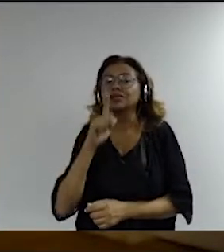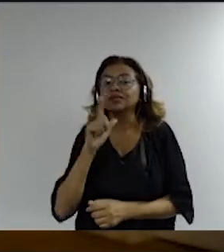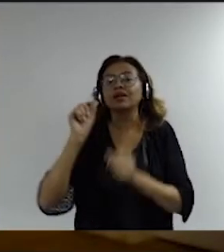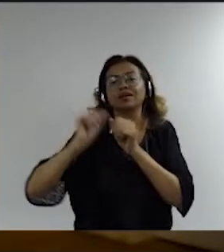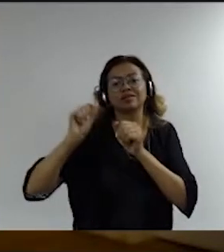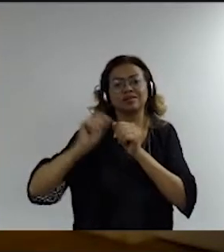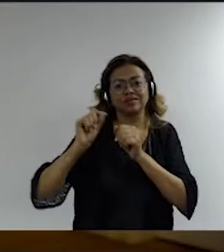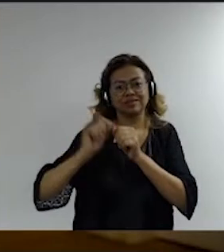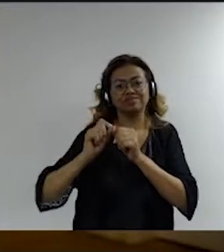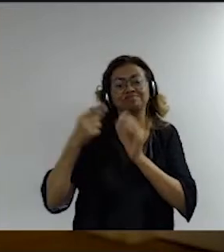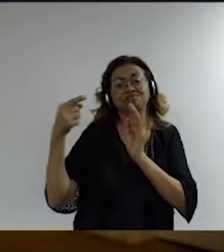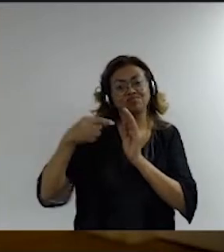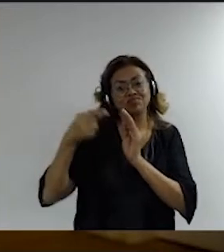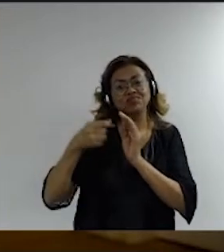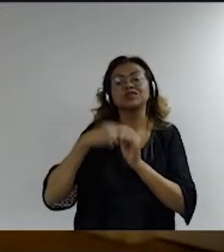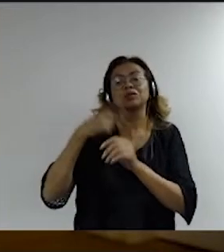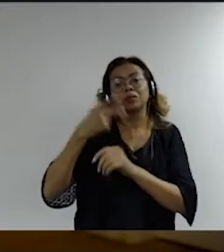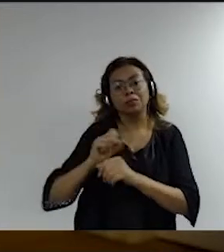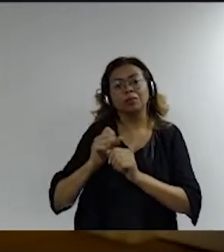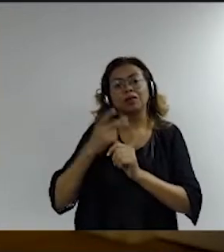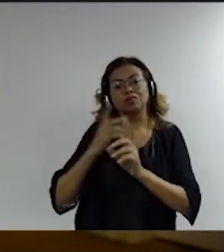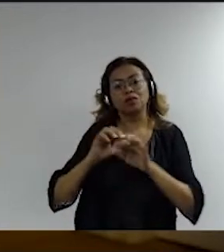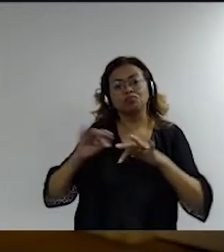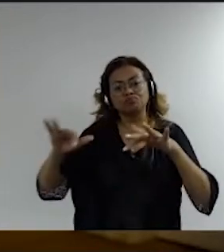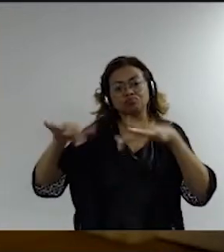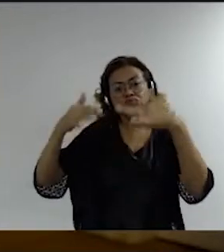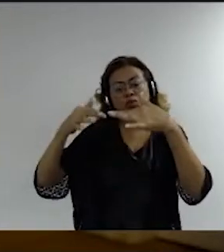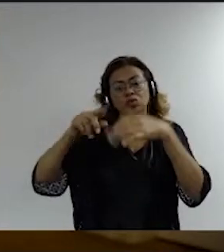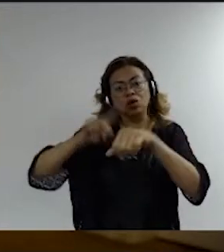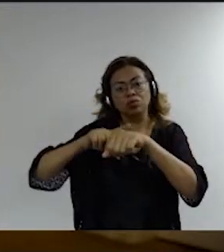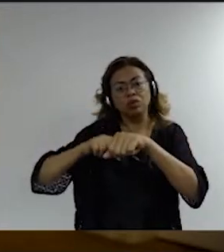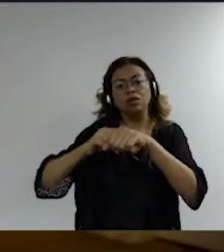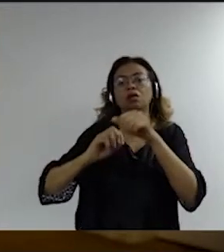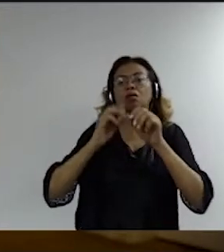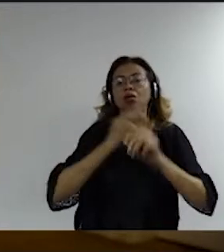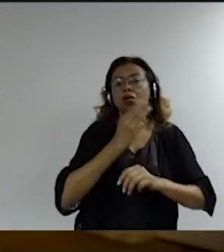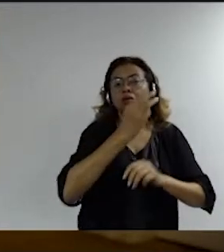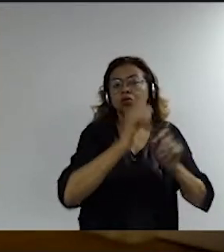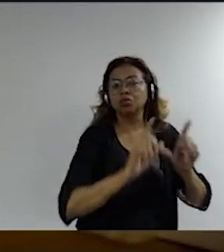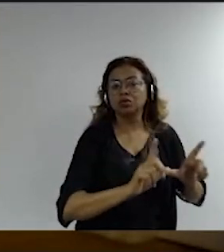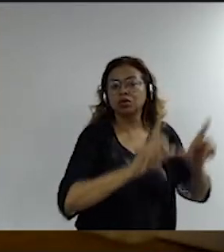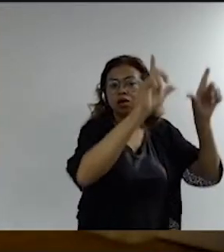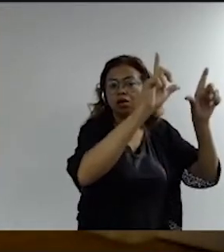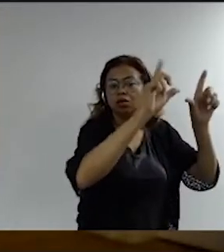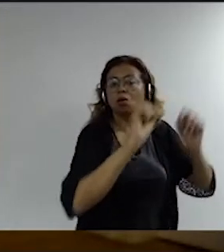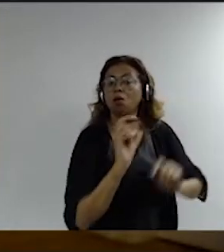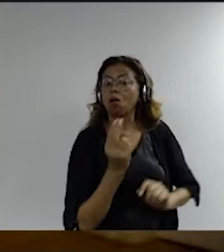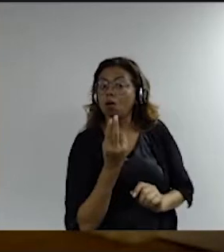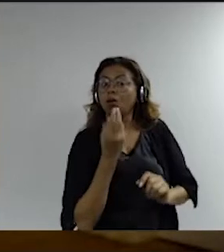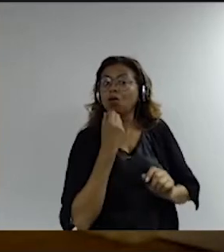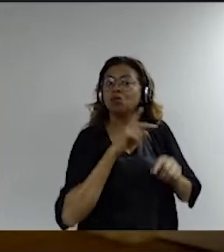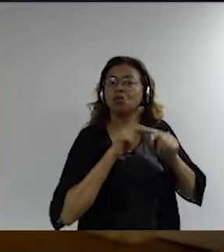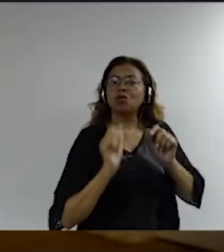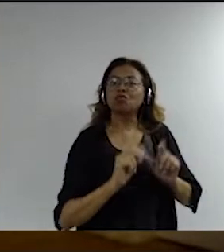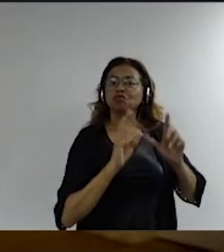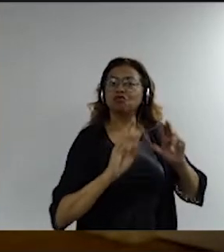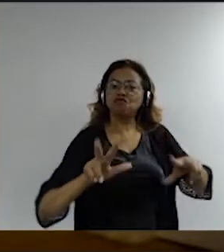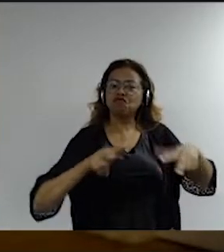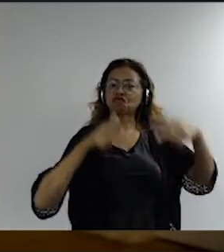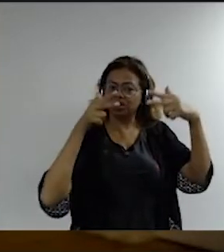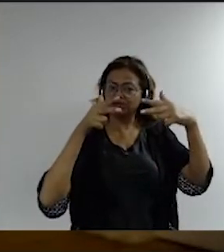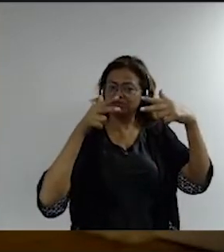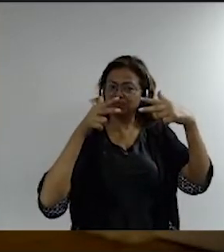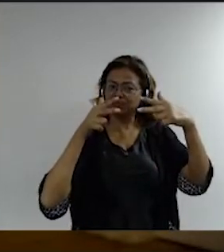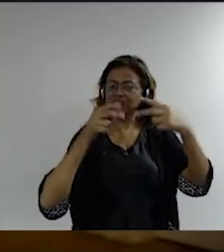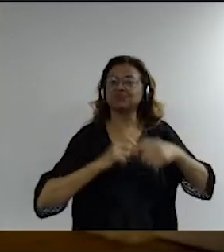fazer as suas sessões, ora virtuais, ora por videoconferência.